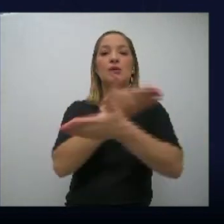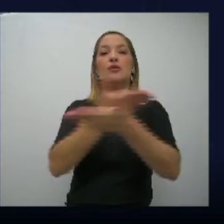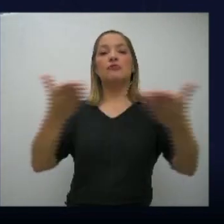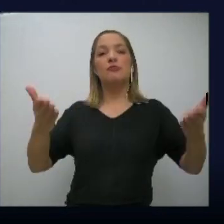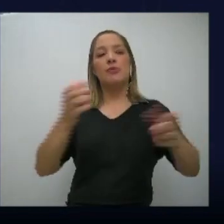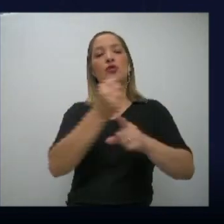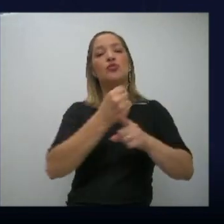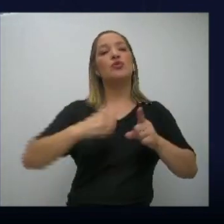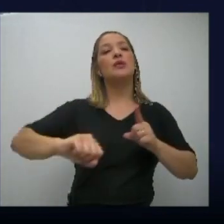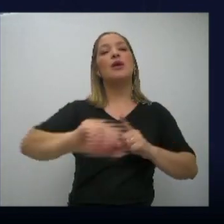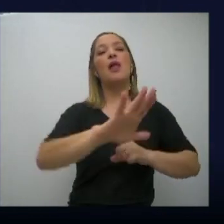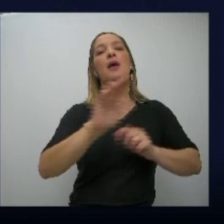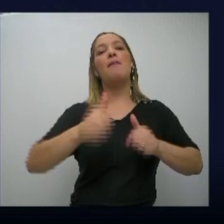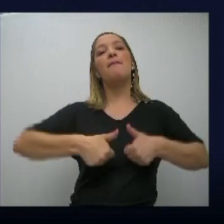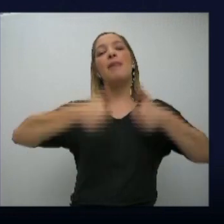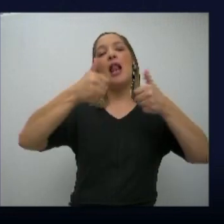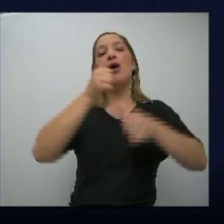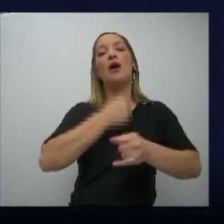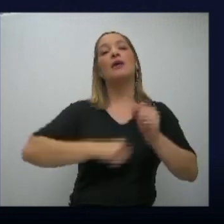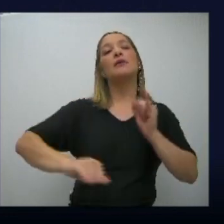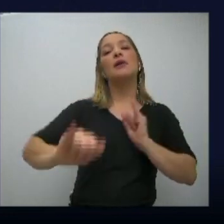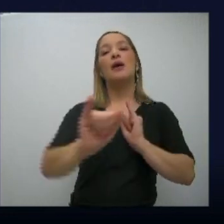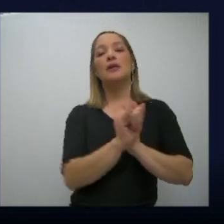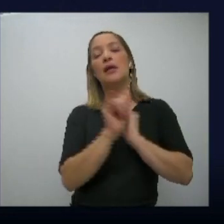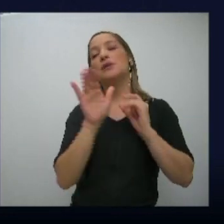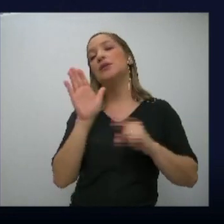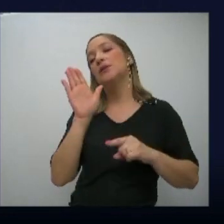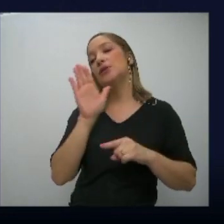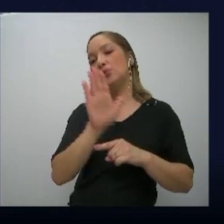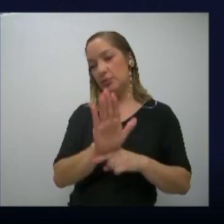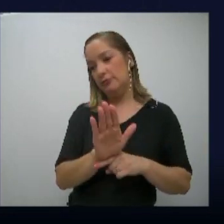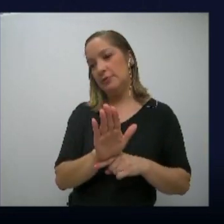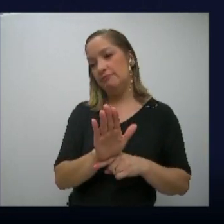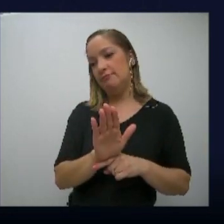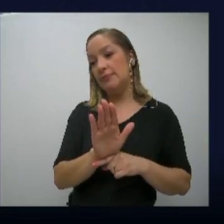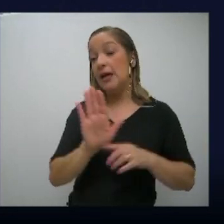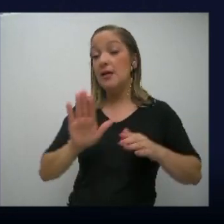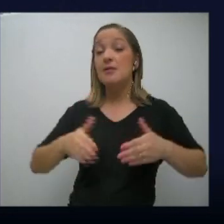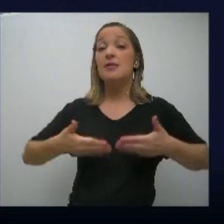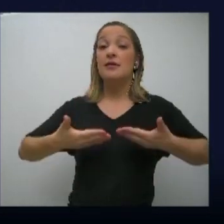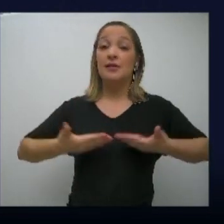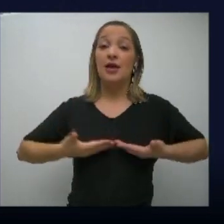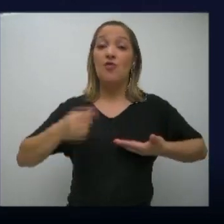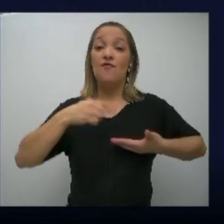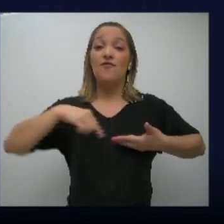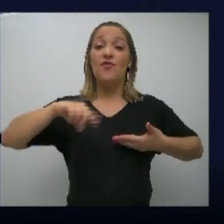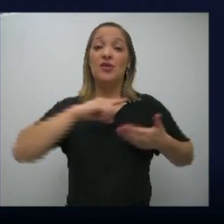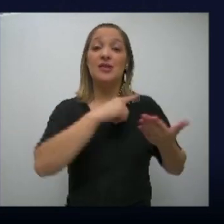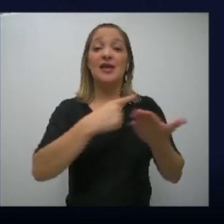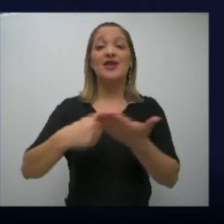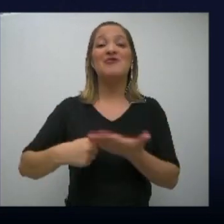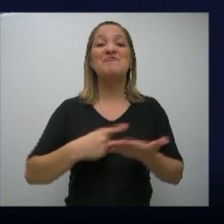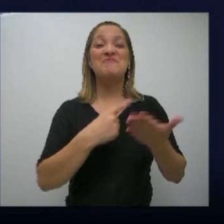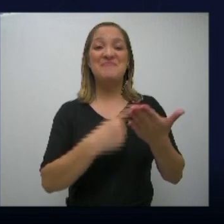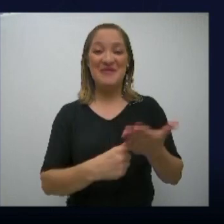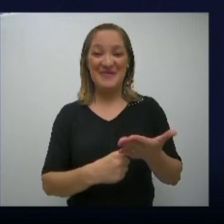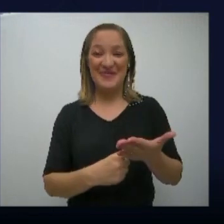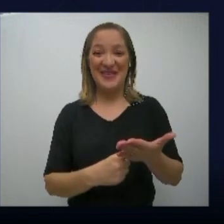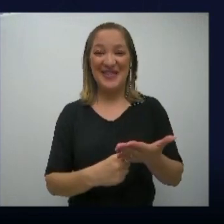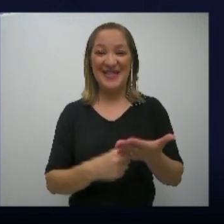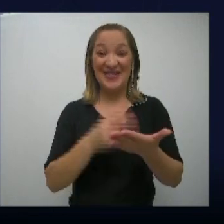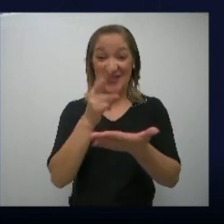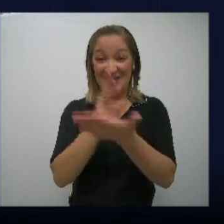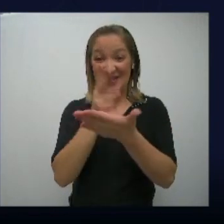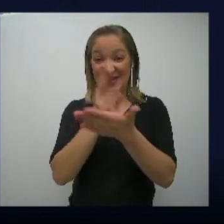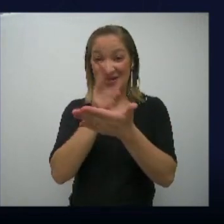tornar a sociedade melhor hora e a internet ajuda muito nisso então vocês tem um compromisso que que além de